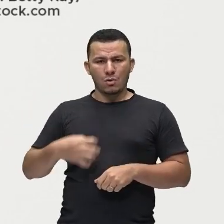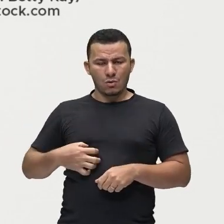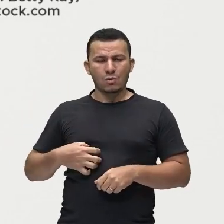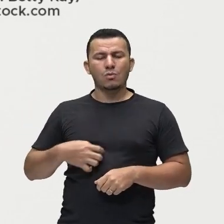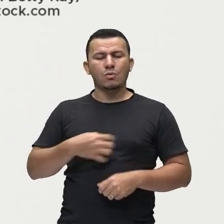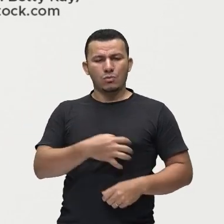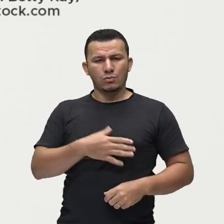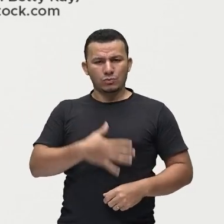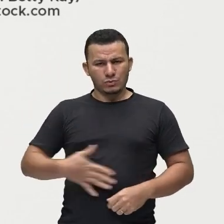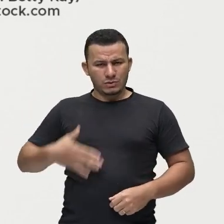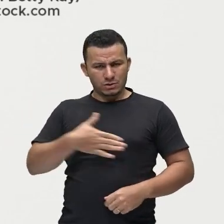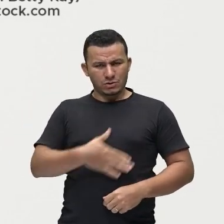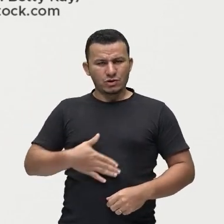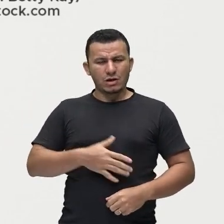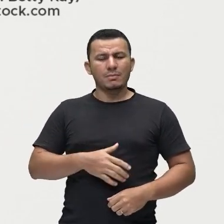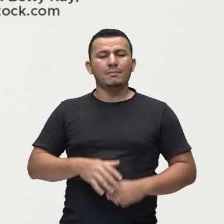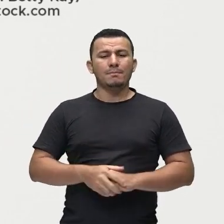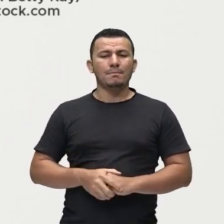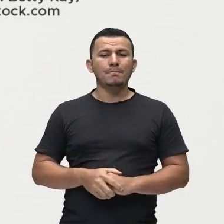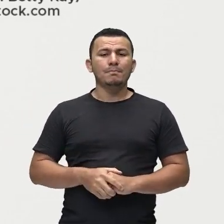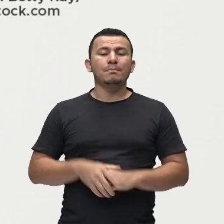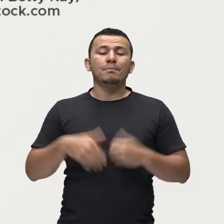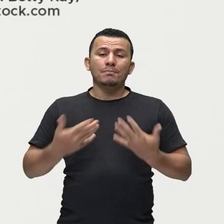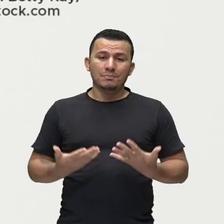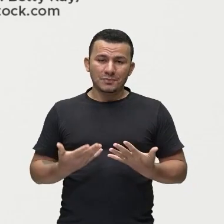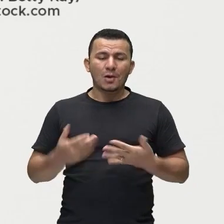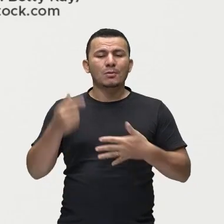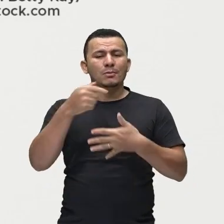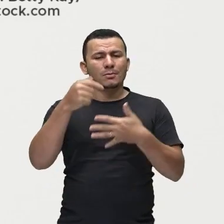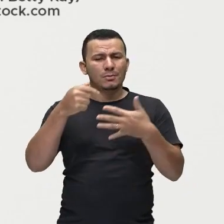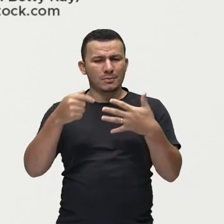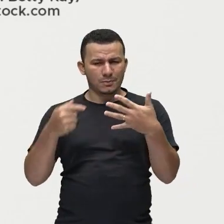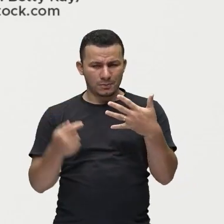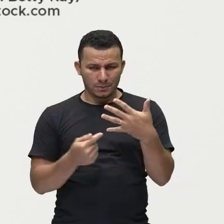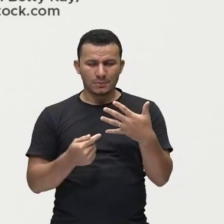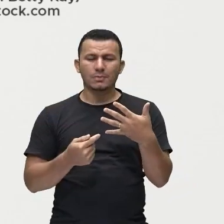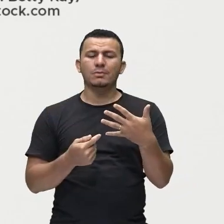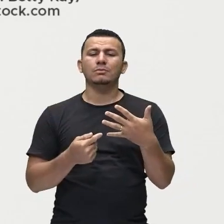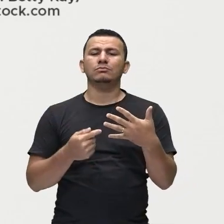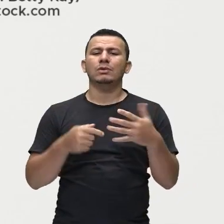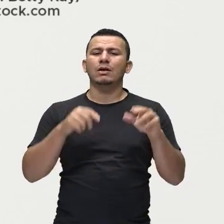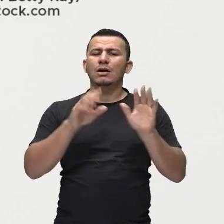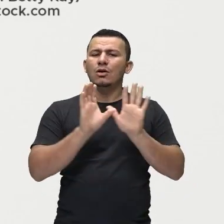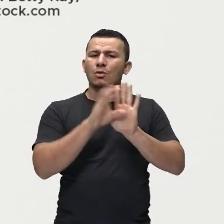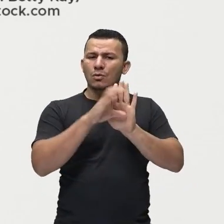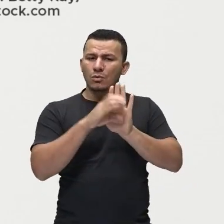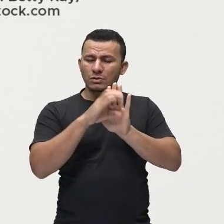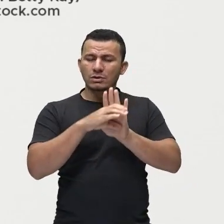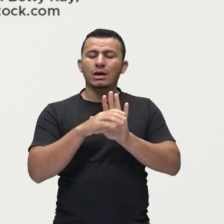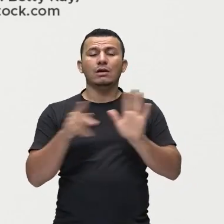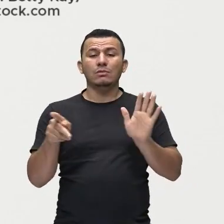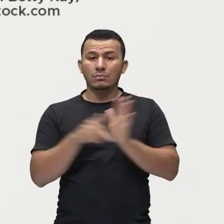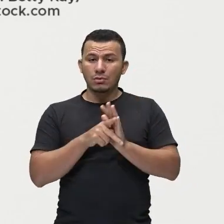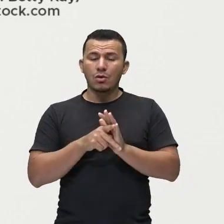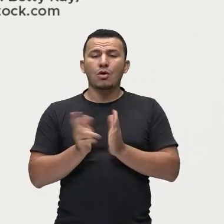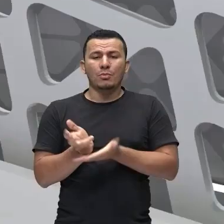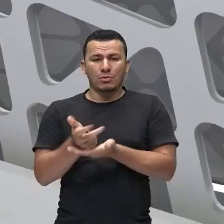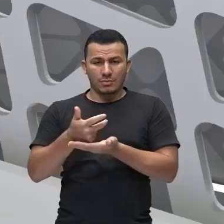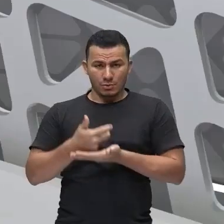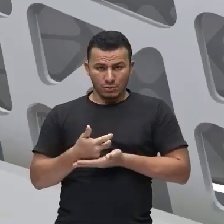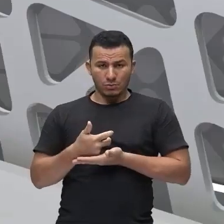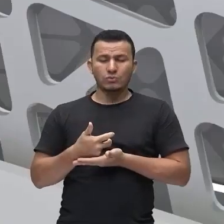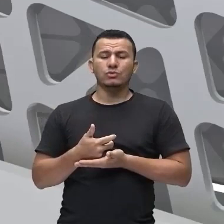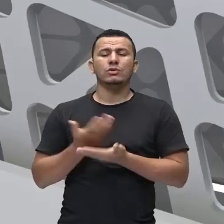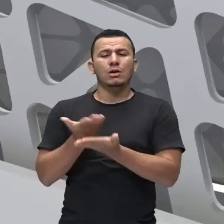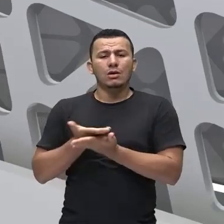digestório. Tá? Então, essa foi aí os conceitos envolvidos com a embriologia, com